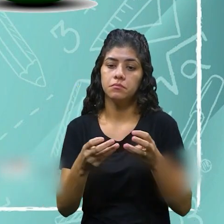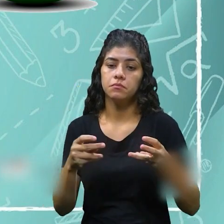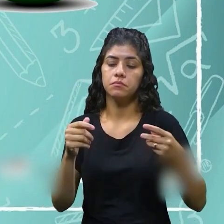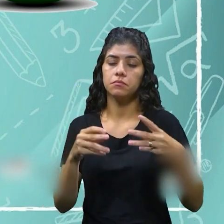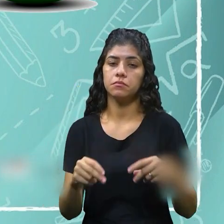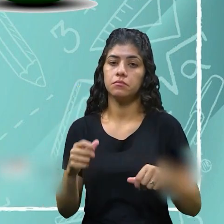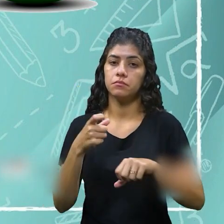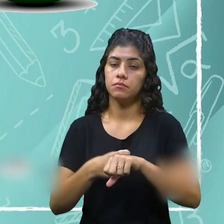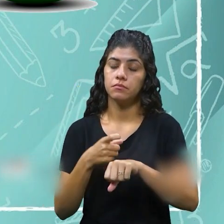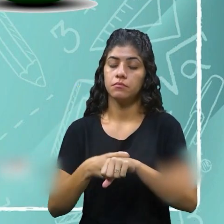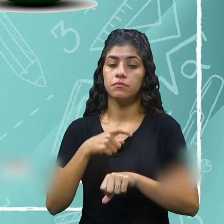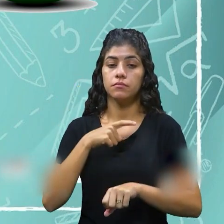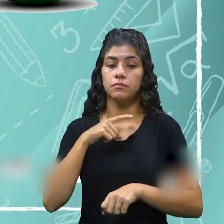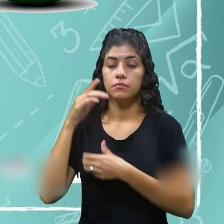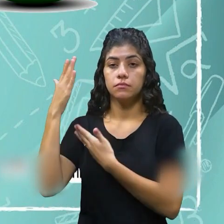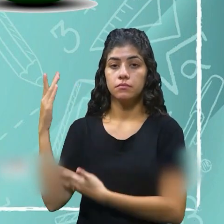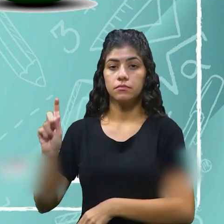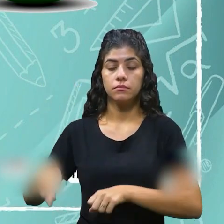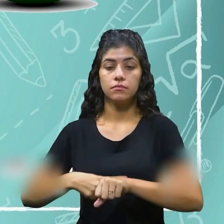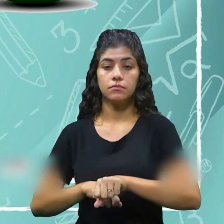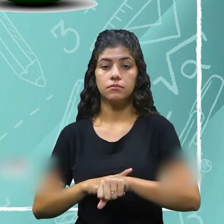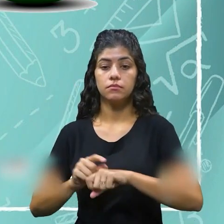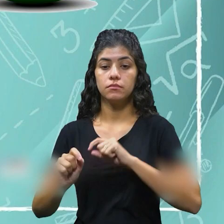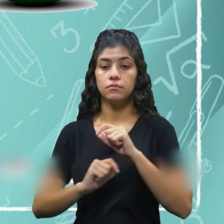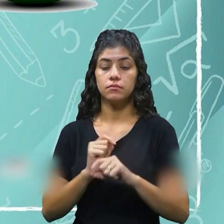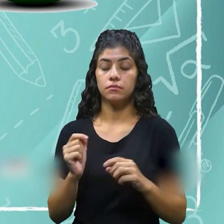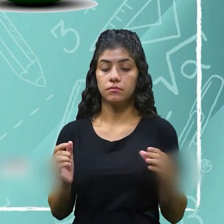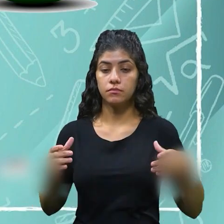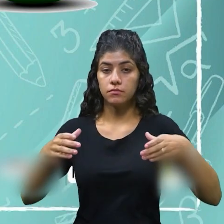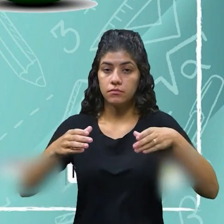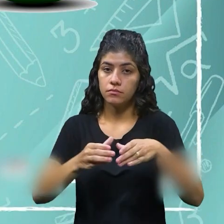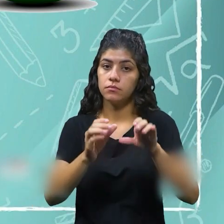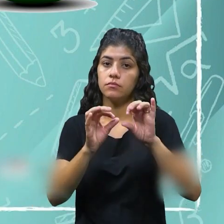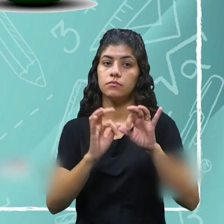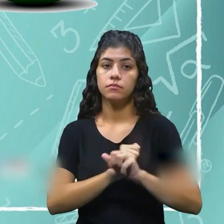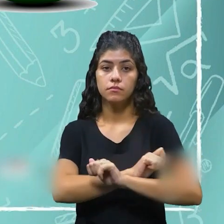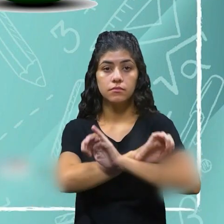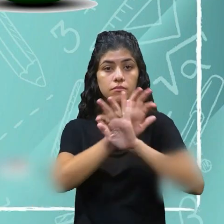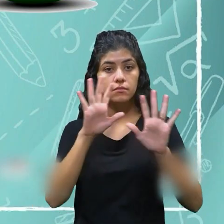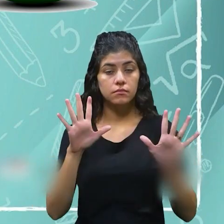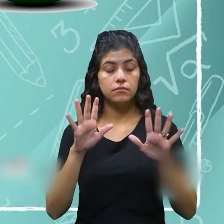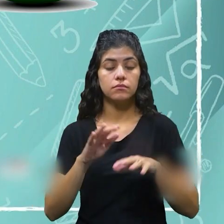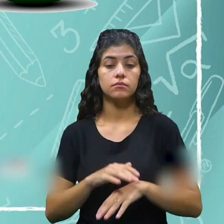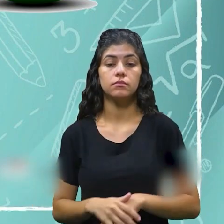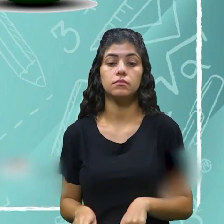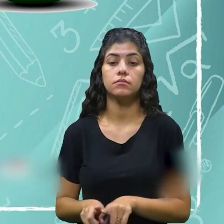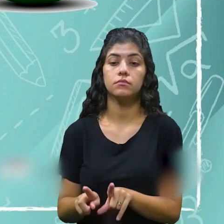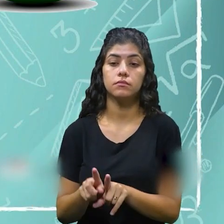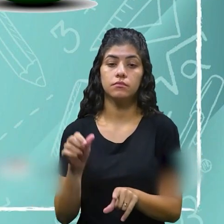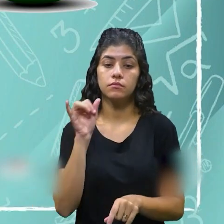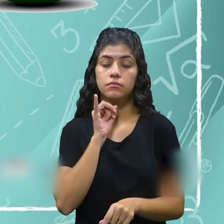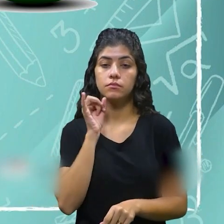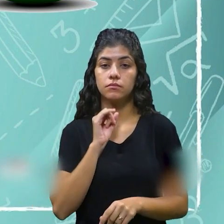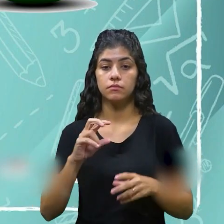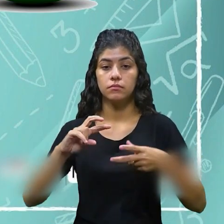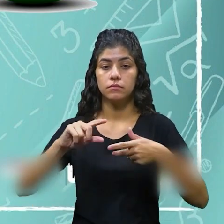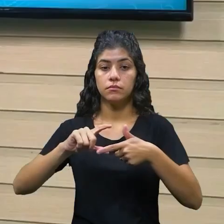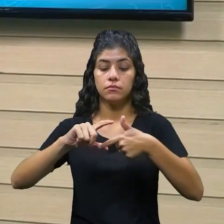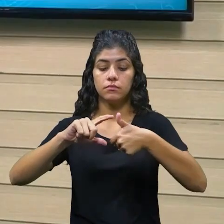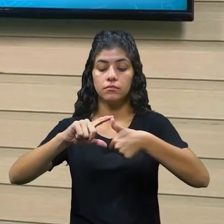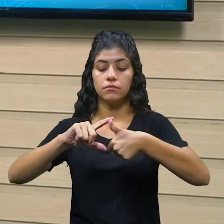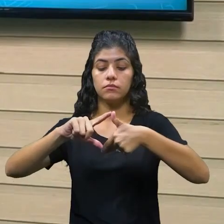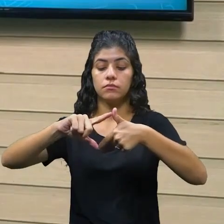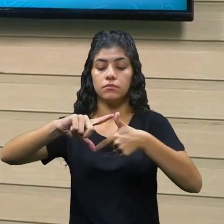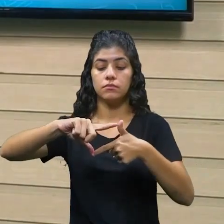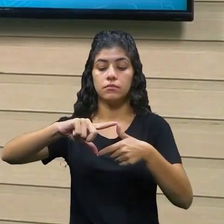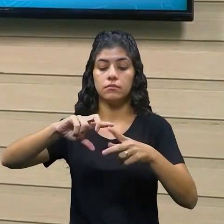feita de ferro. Então você tem ali naquele momento ali um centro de massa bem definido, esse centro de massa. Aqui também no exemplo de um cubo.